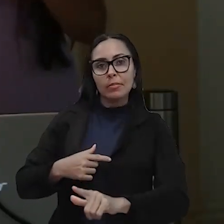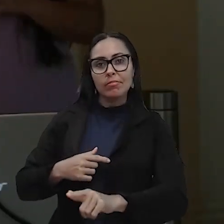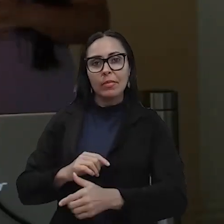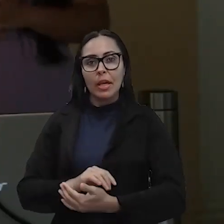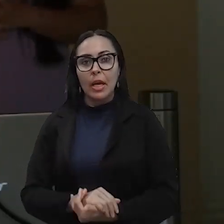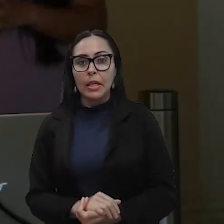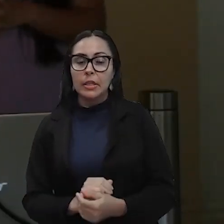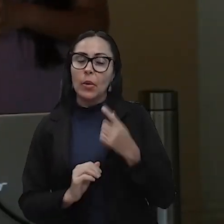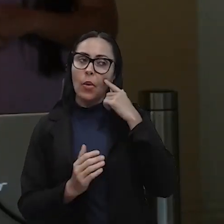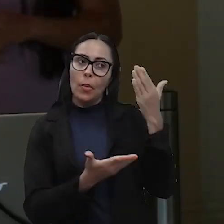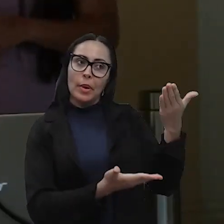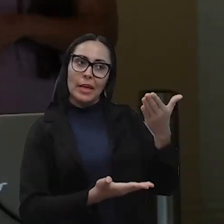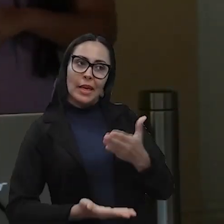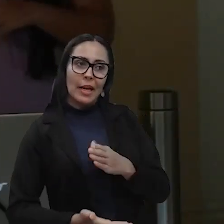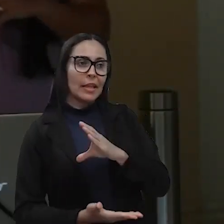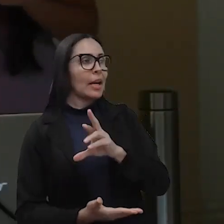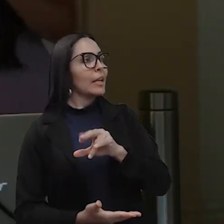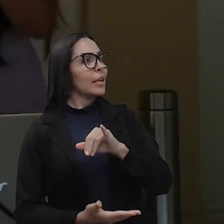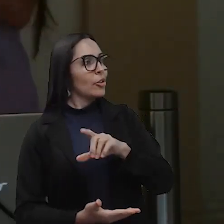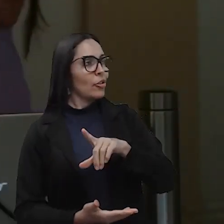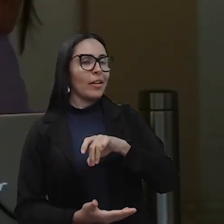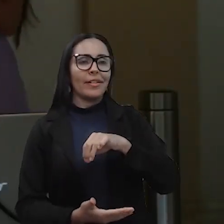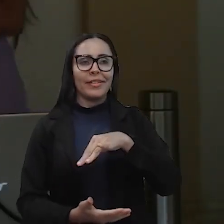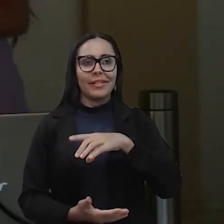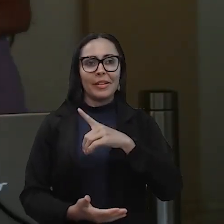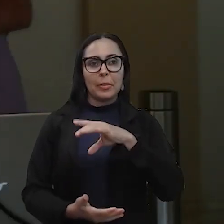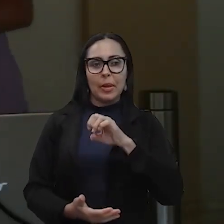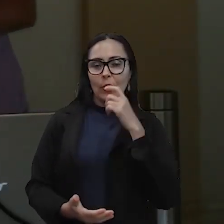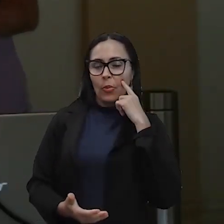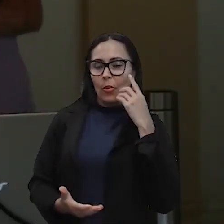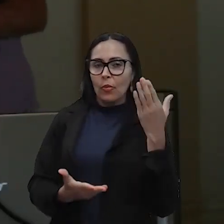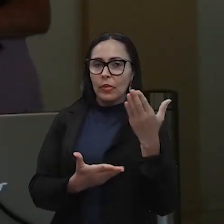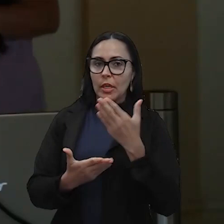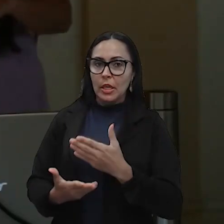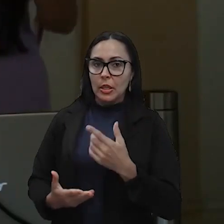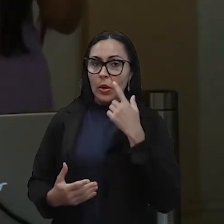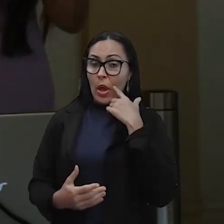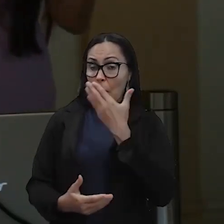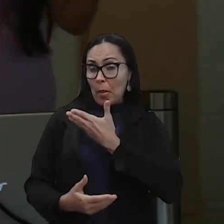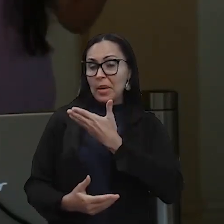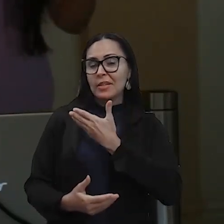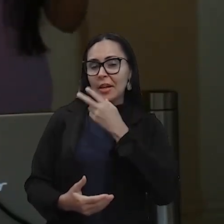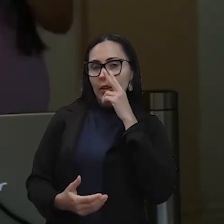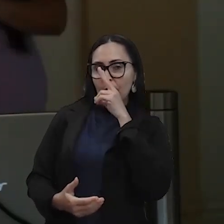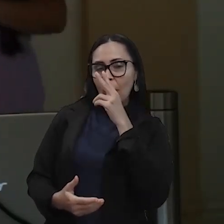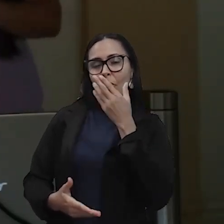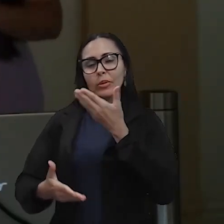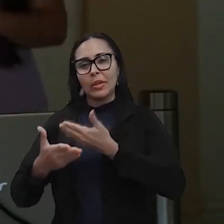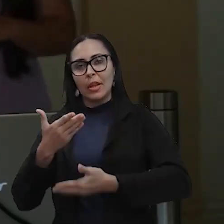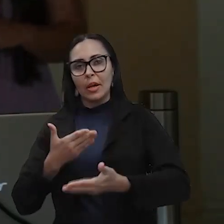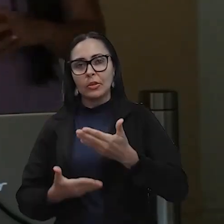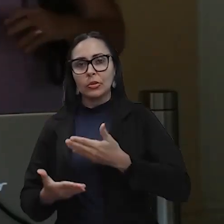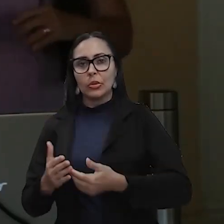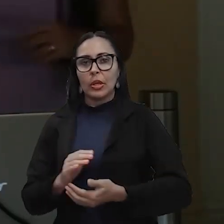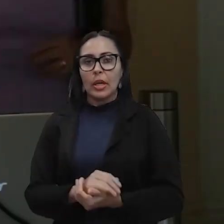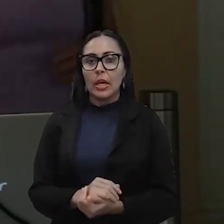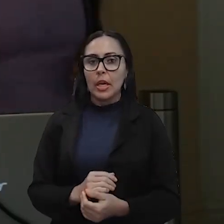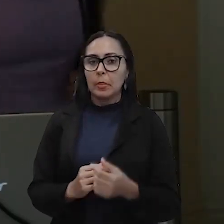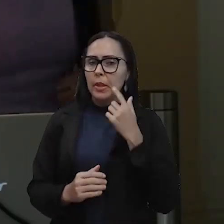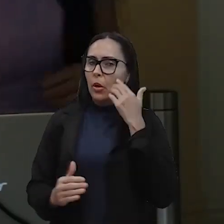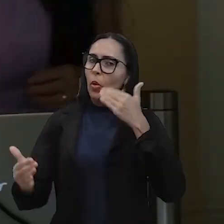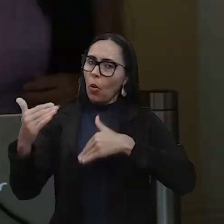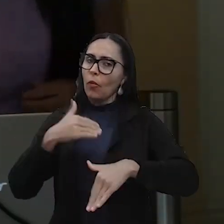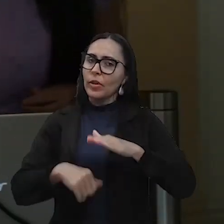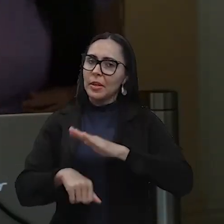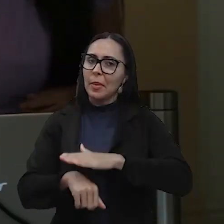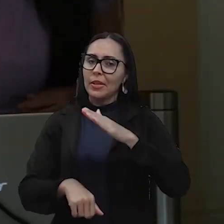A gente se conhece aí há 10 anos e é uma amizade forte, né, de laços fortes. E me convidem mais vezes, que eu venho sempre.